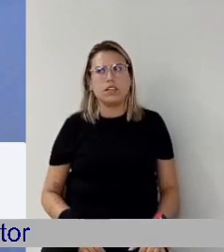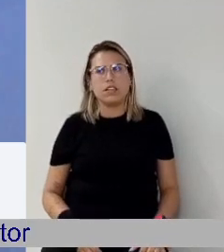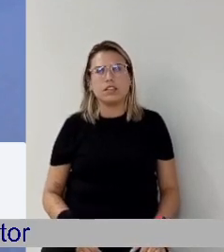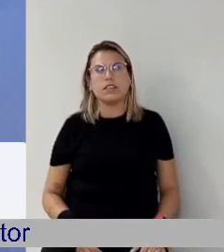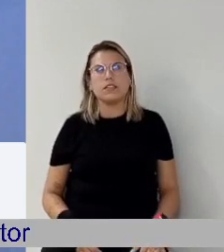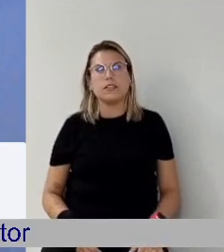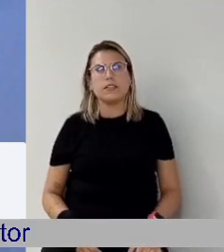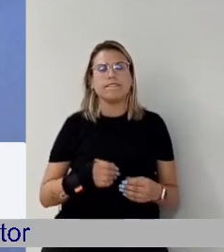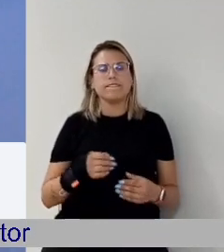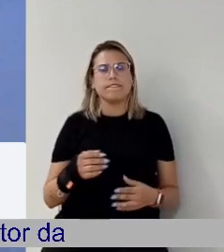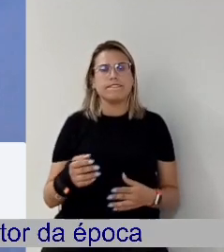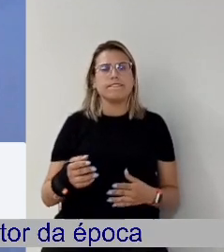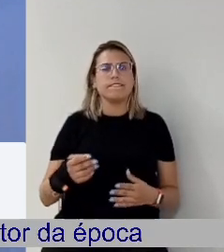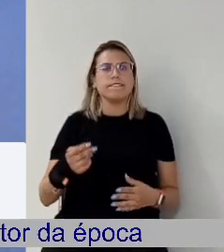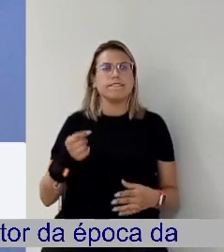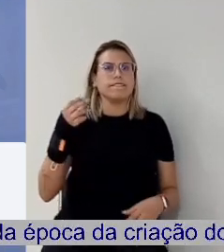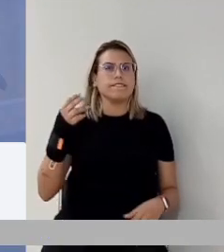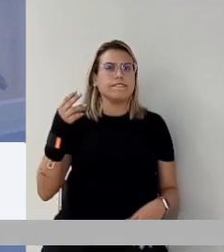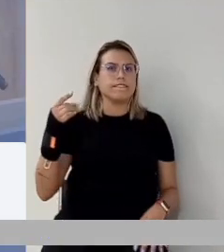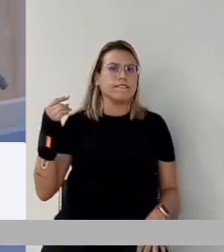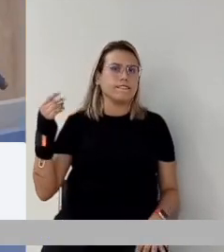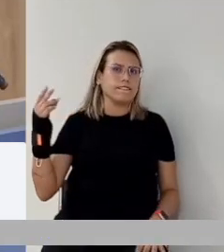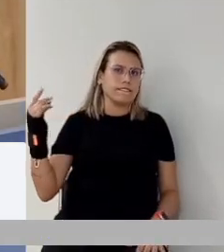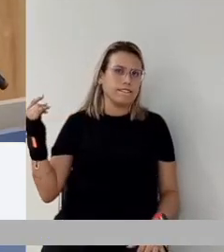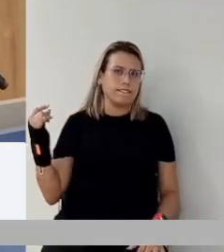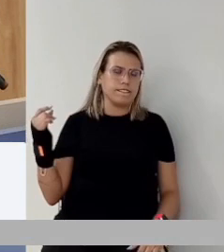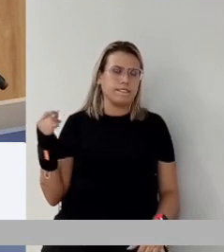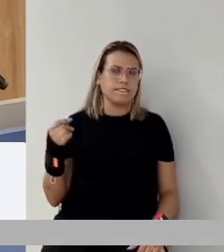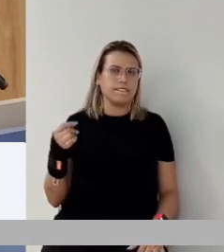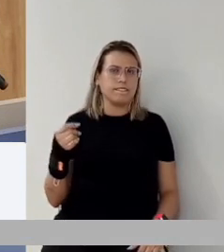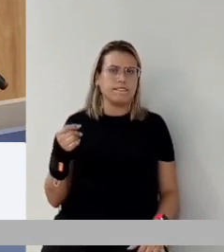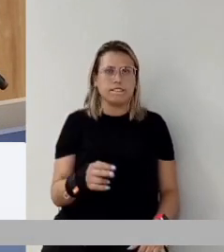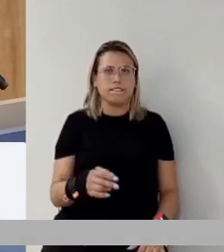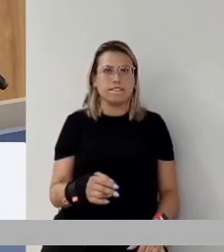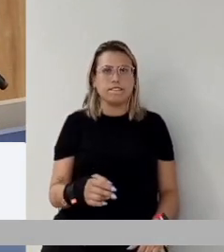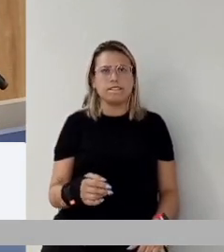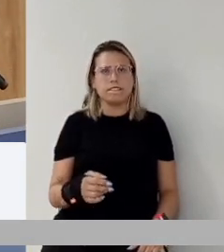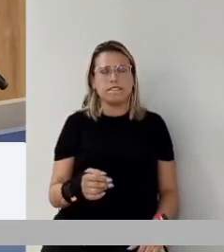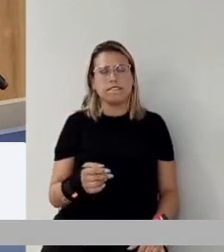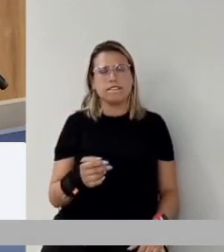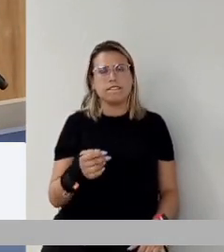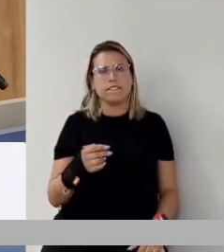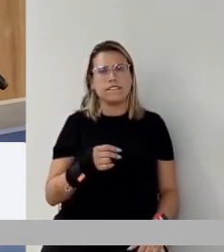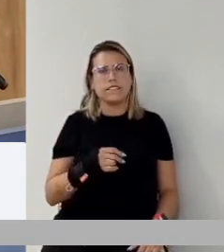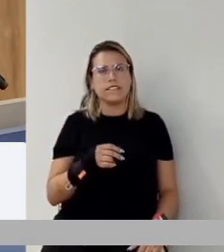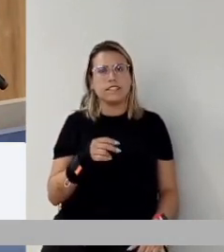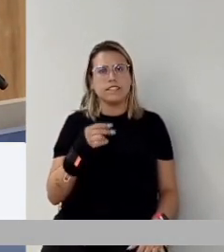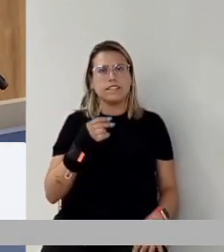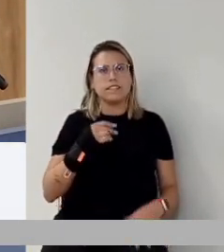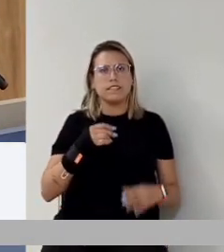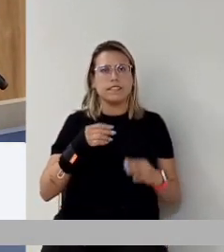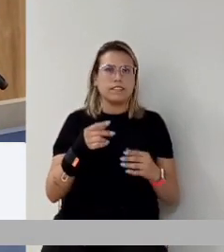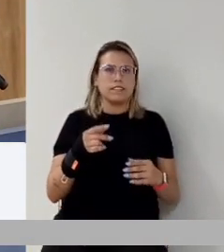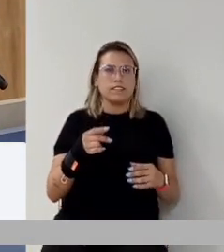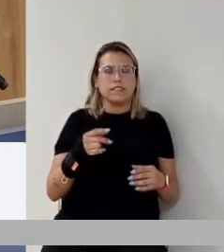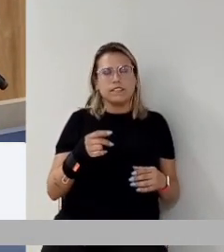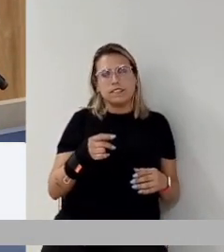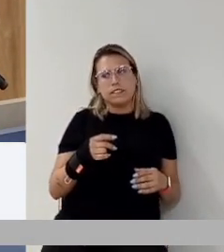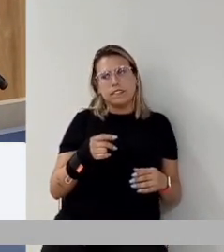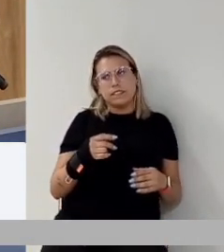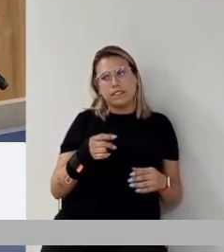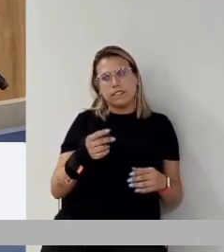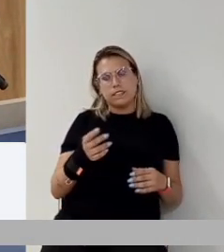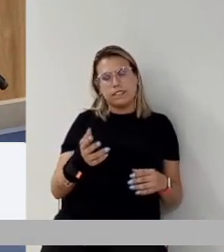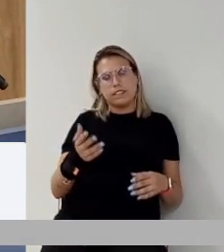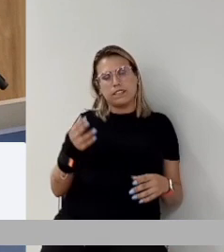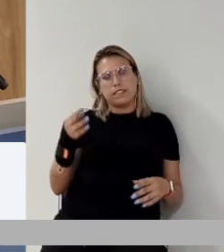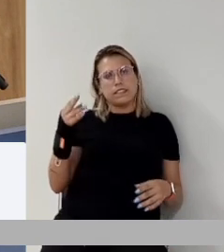ato da época da criação do programa leite e ovos olha olha aí viu leico às vezes eu digo lá para meus filhos lá em casa a gente não sabe o que é fome não sabe mas naquele tempo